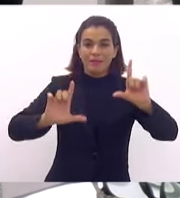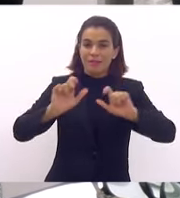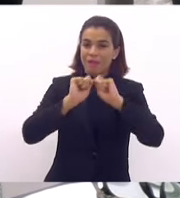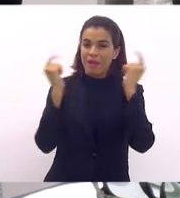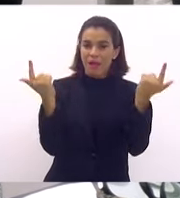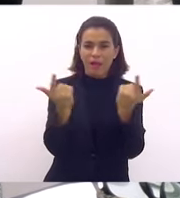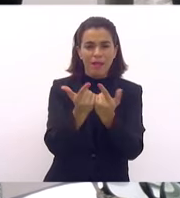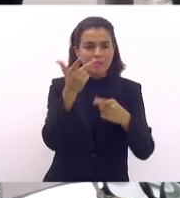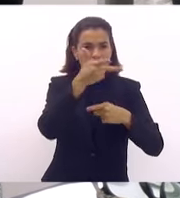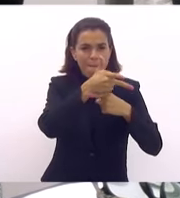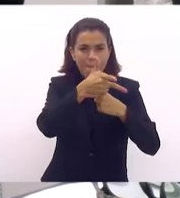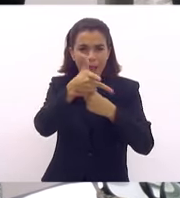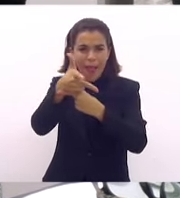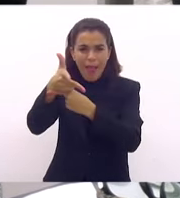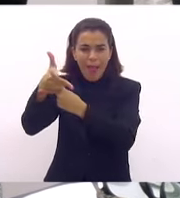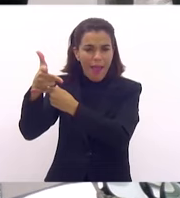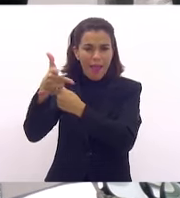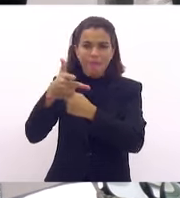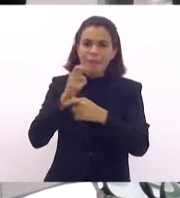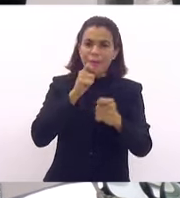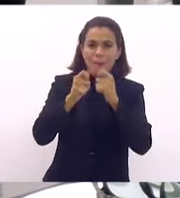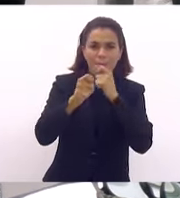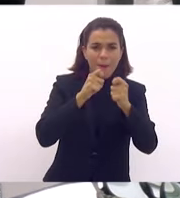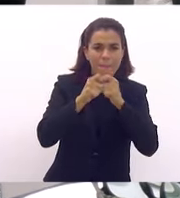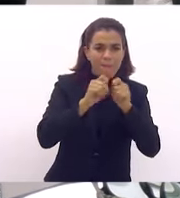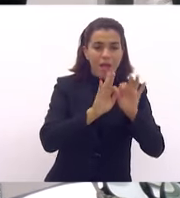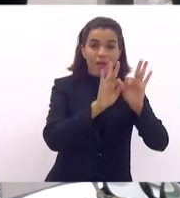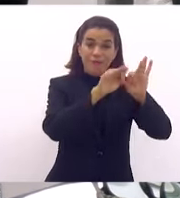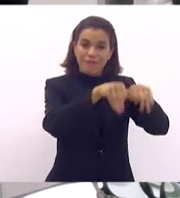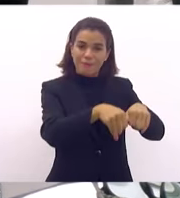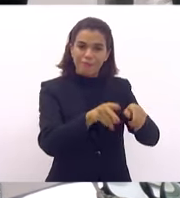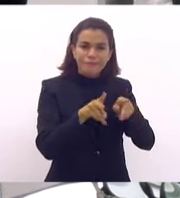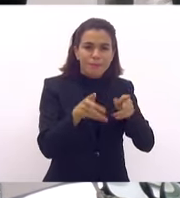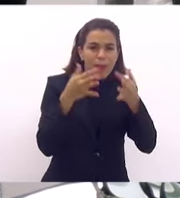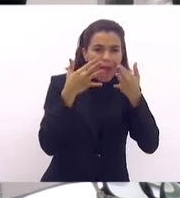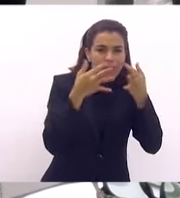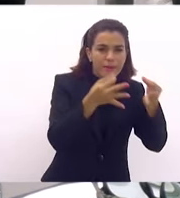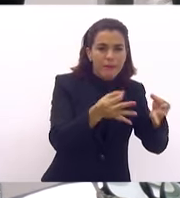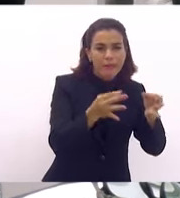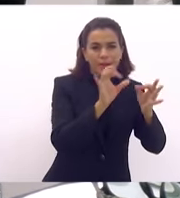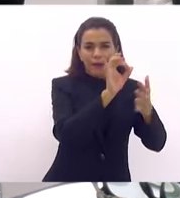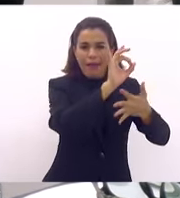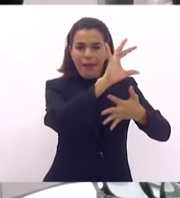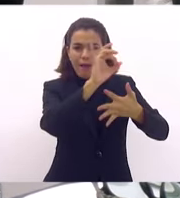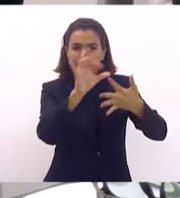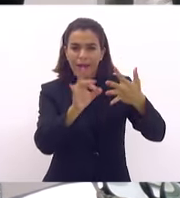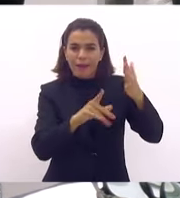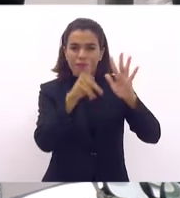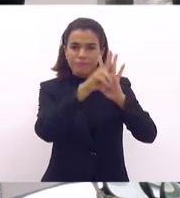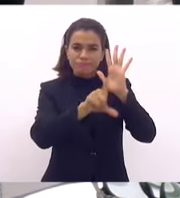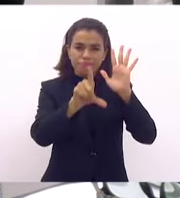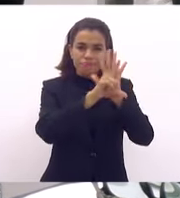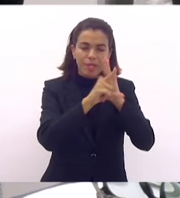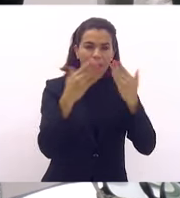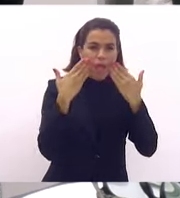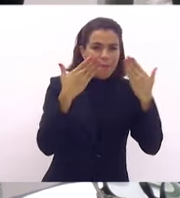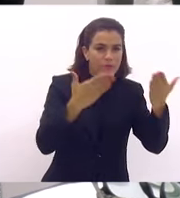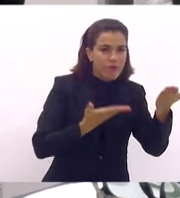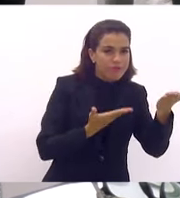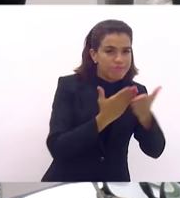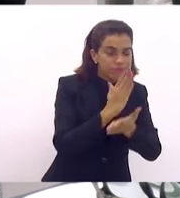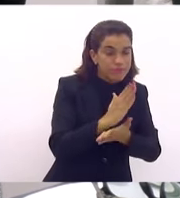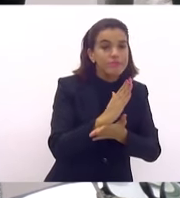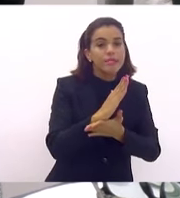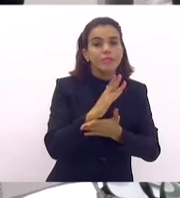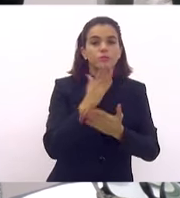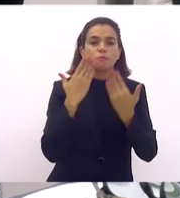com maestria aí, faz a entrevista final atento a cada projeto polêmico, a cada projeto interessante que foi aprovado. Isso tem